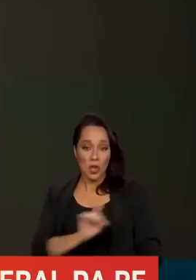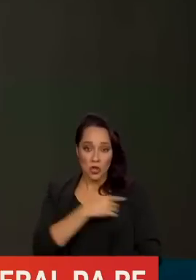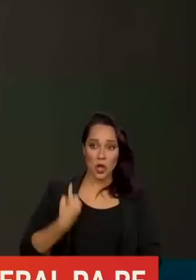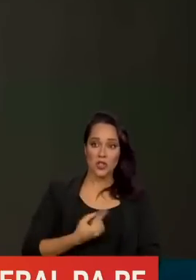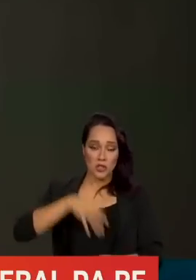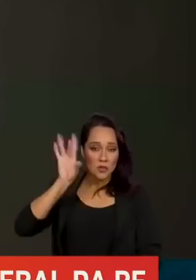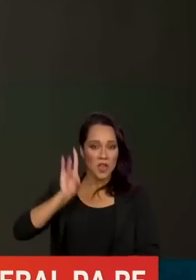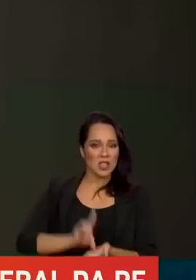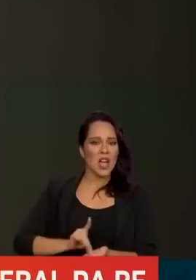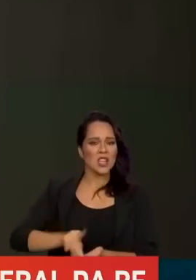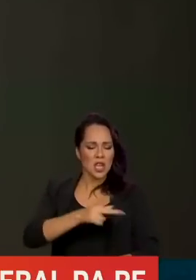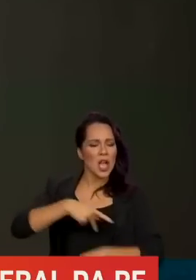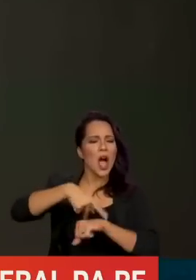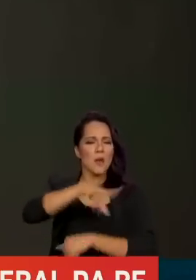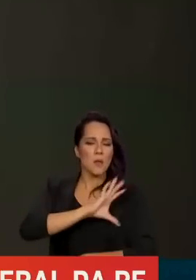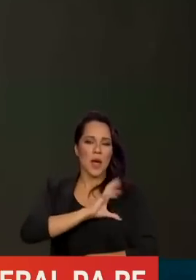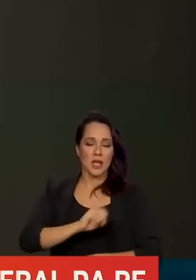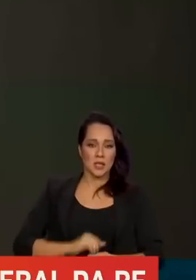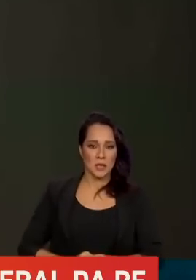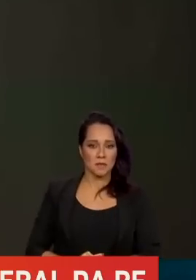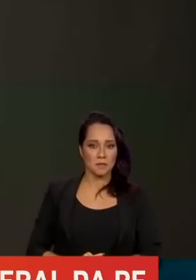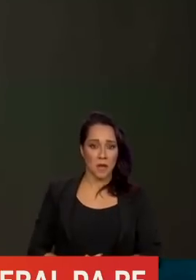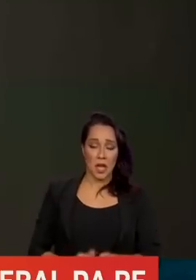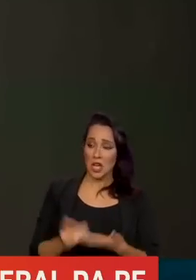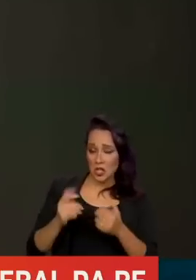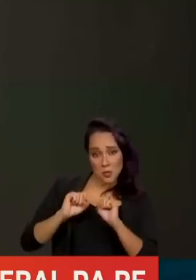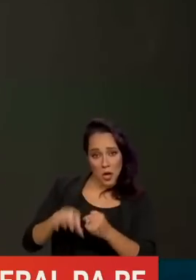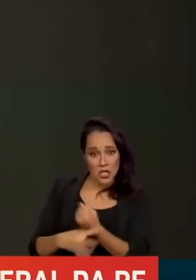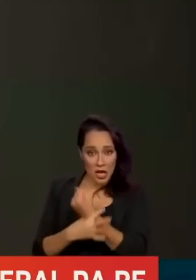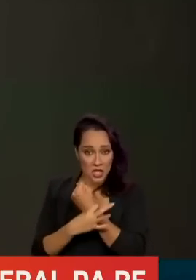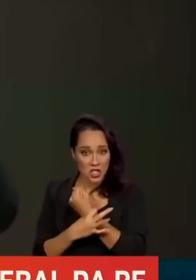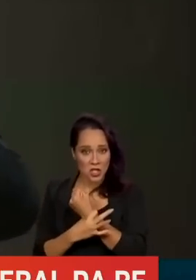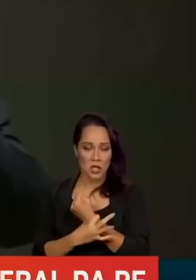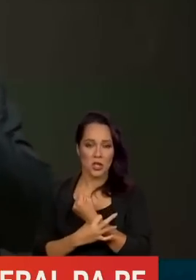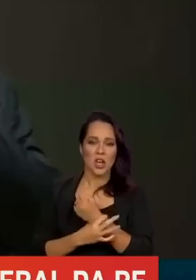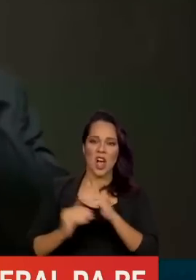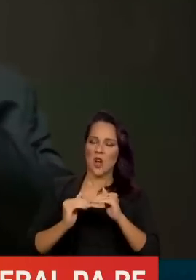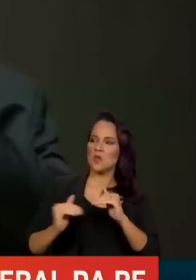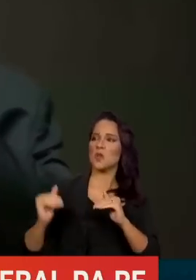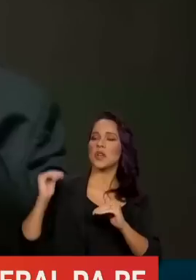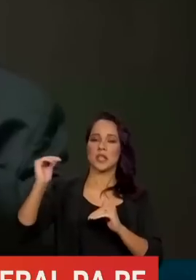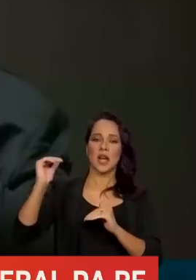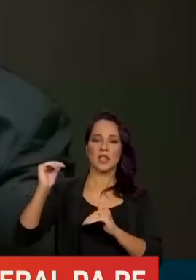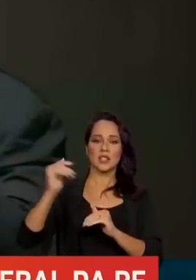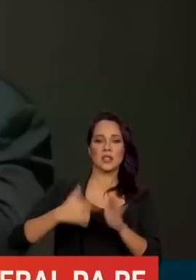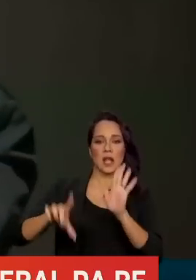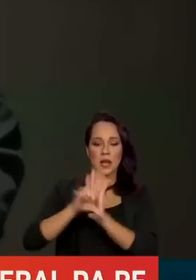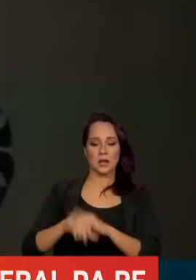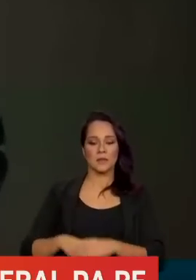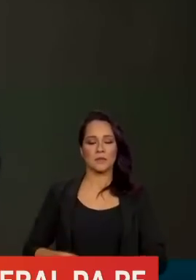autenticamente Patriotas e garantir E possamos garantir a autoridade da